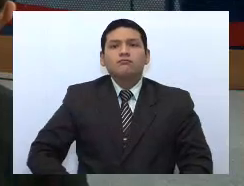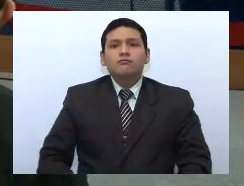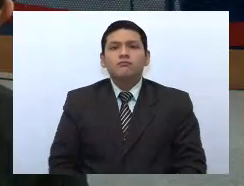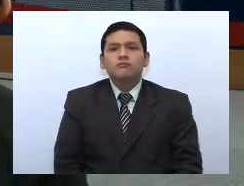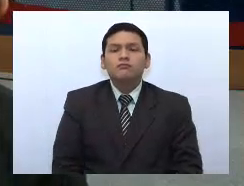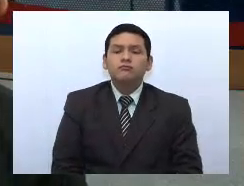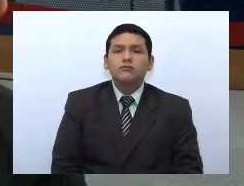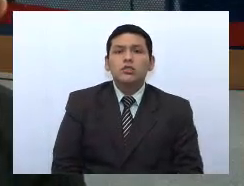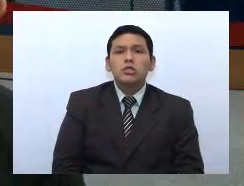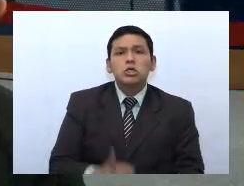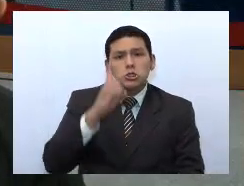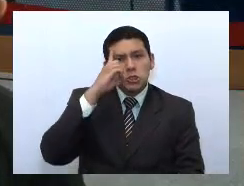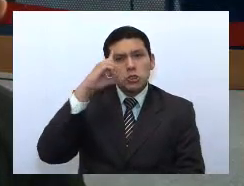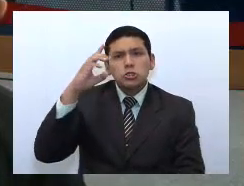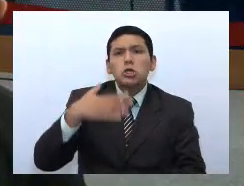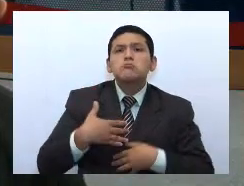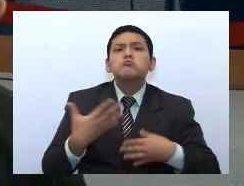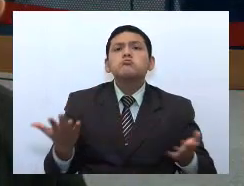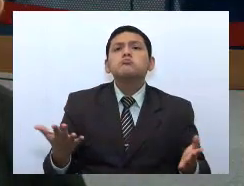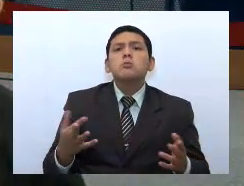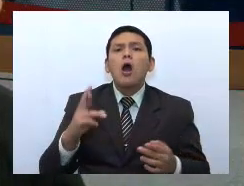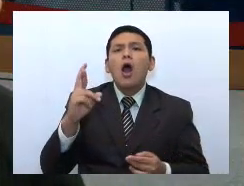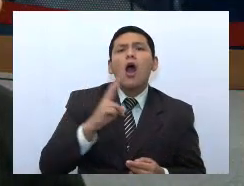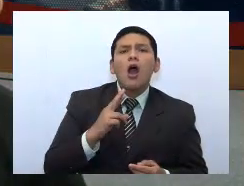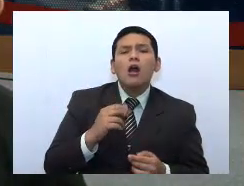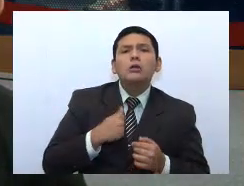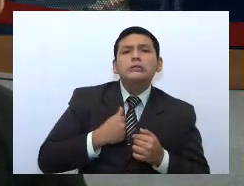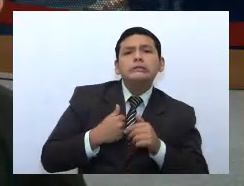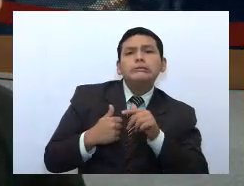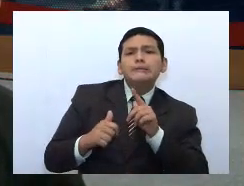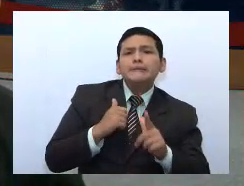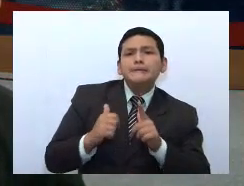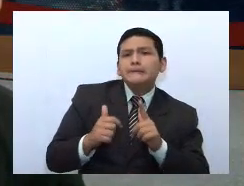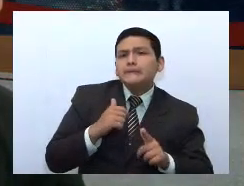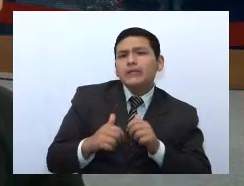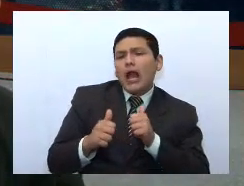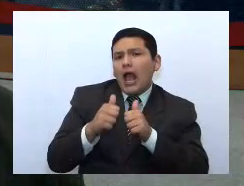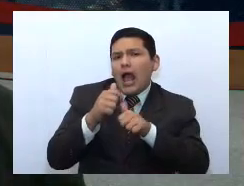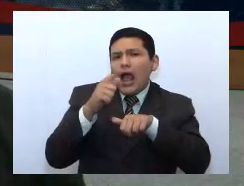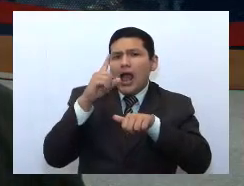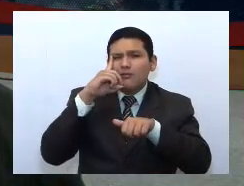Até que dia pode receber? Qual a data limite?